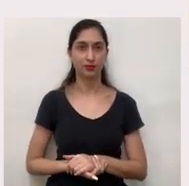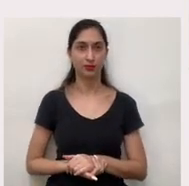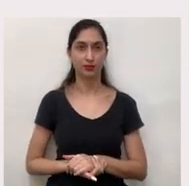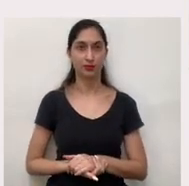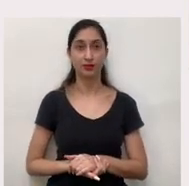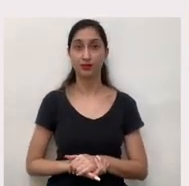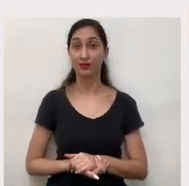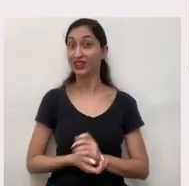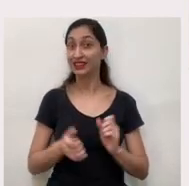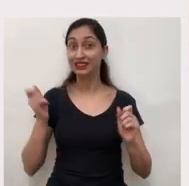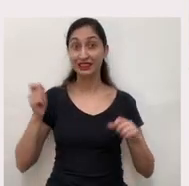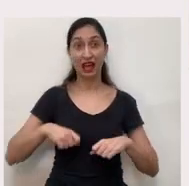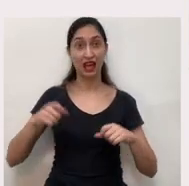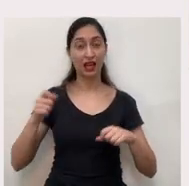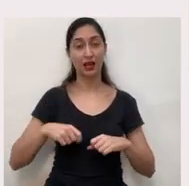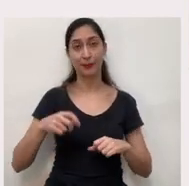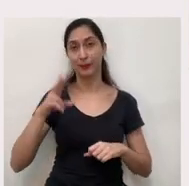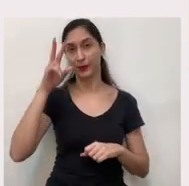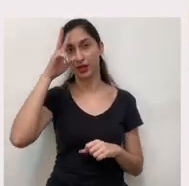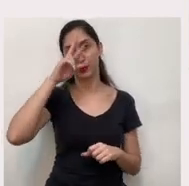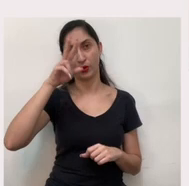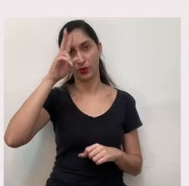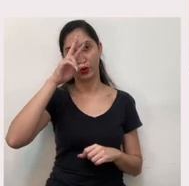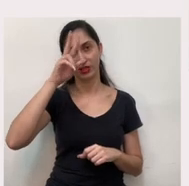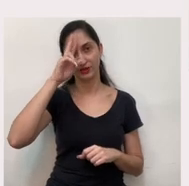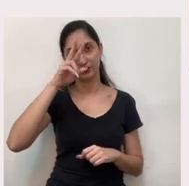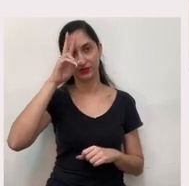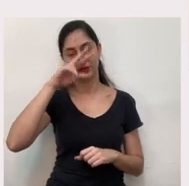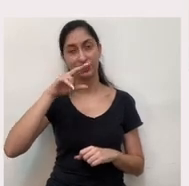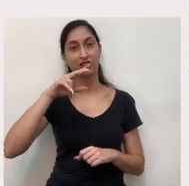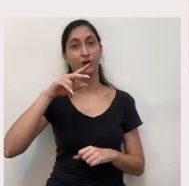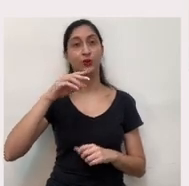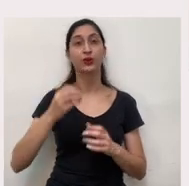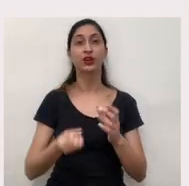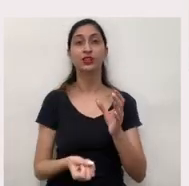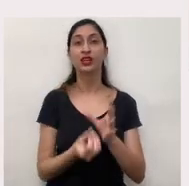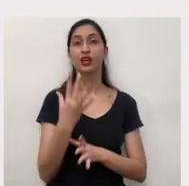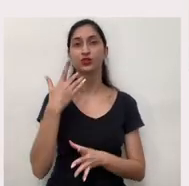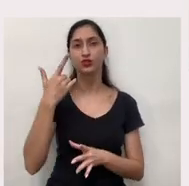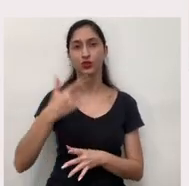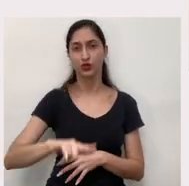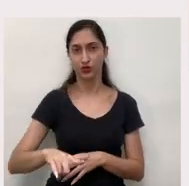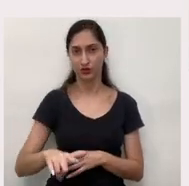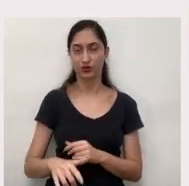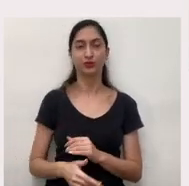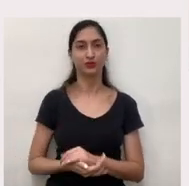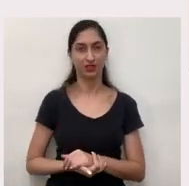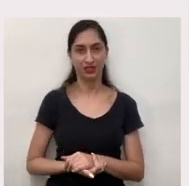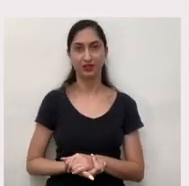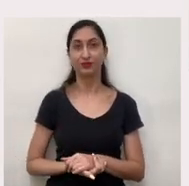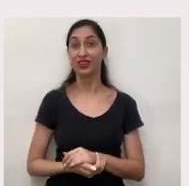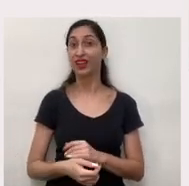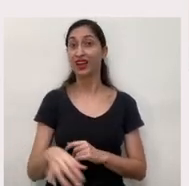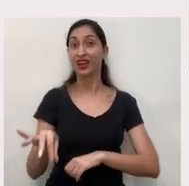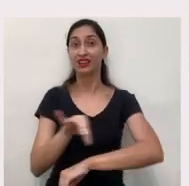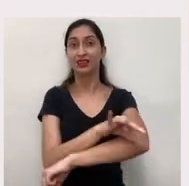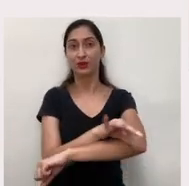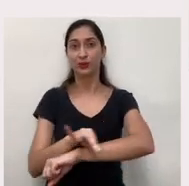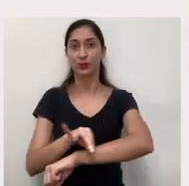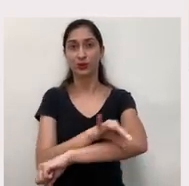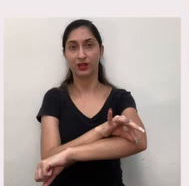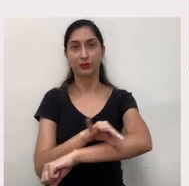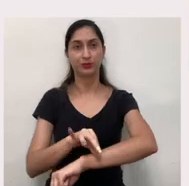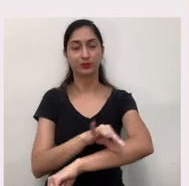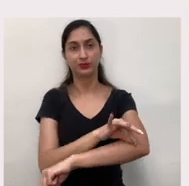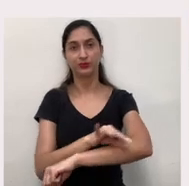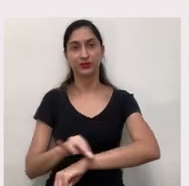da possibilidade de uma memória reconstrução, né? Ele vai dizer, né? Que a arquitetura